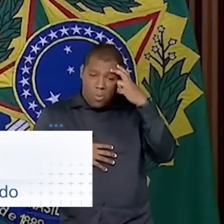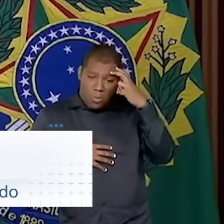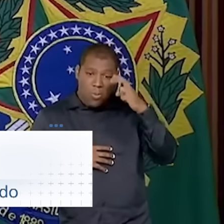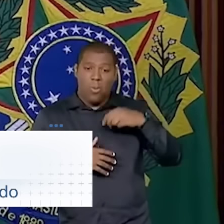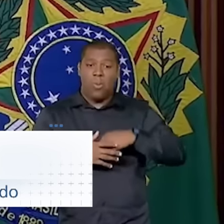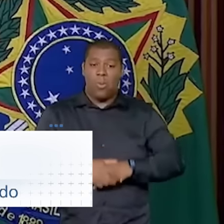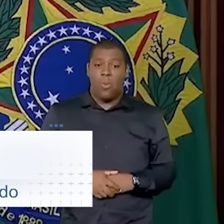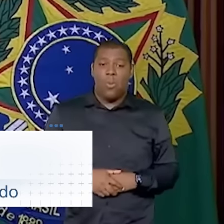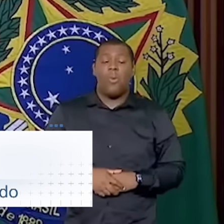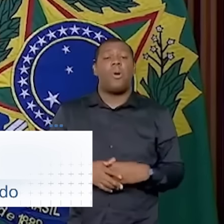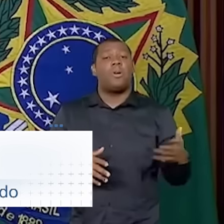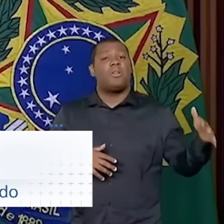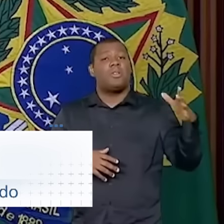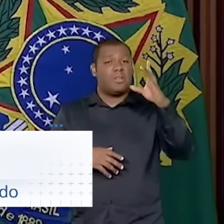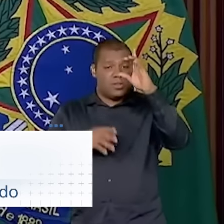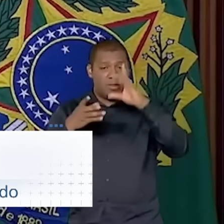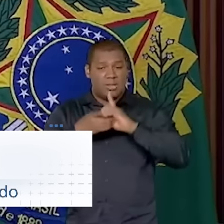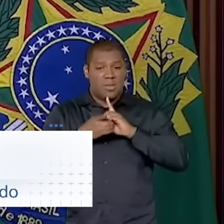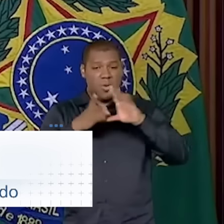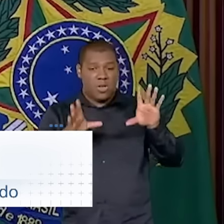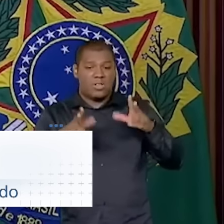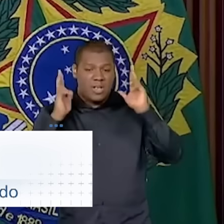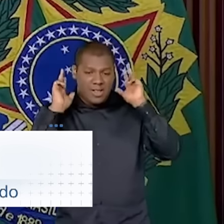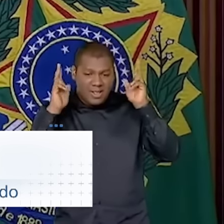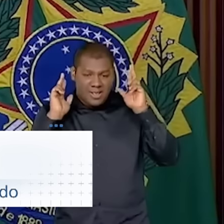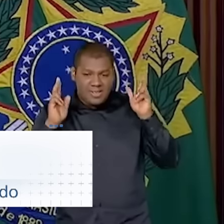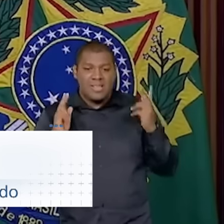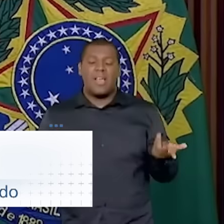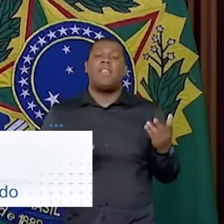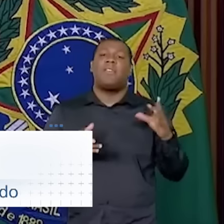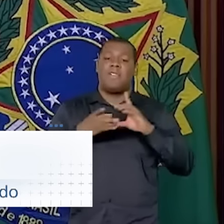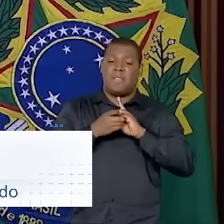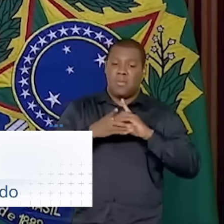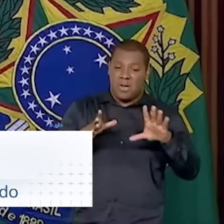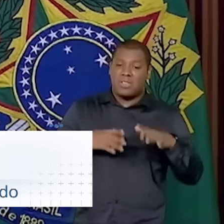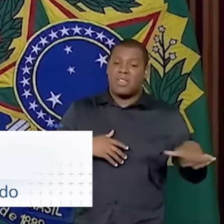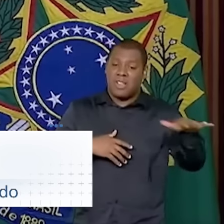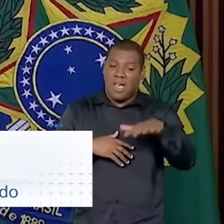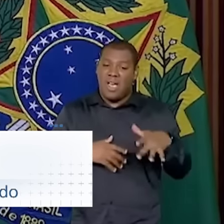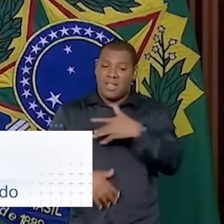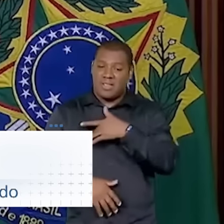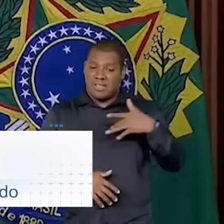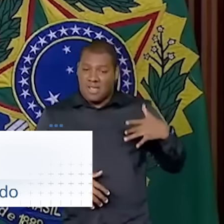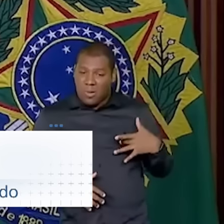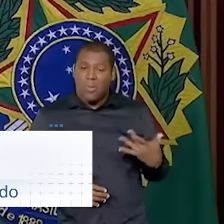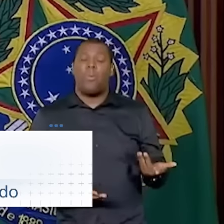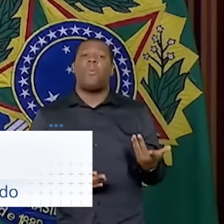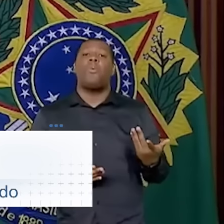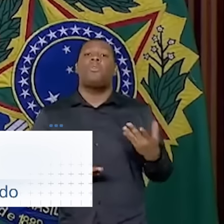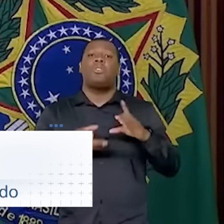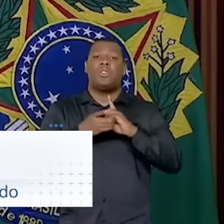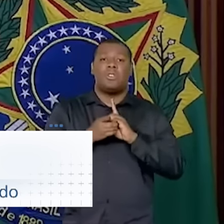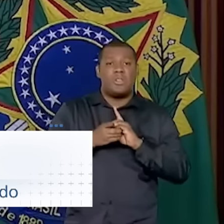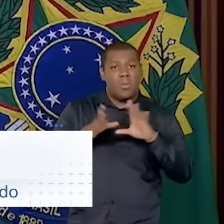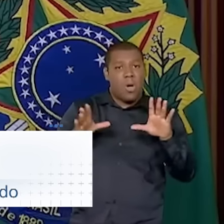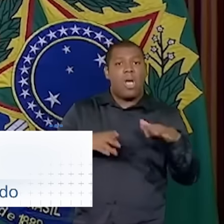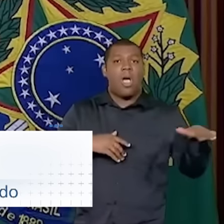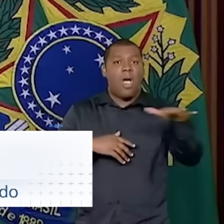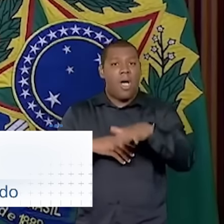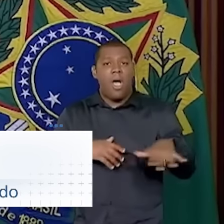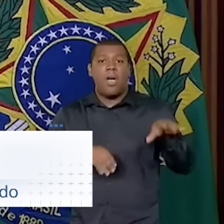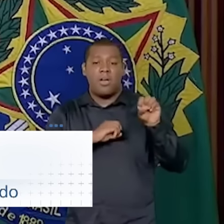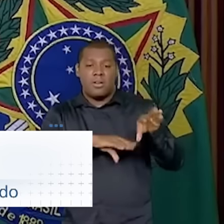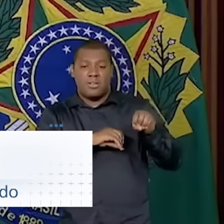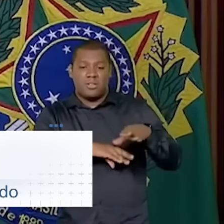que diz respeito ao dia a dia dele. Um país em que a religião não seja instrumentalizada como um